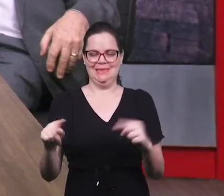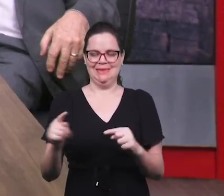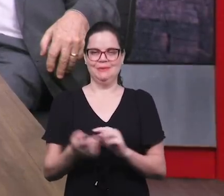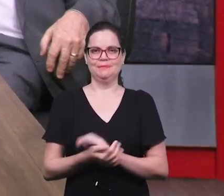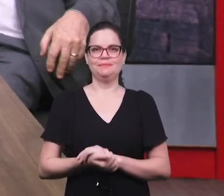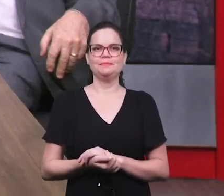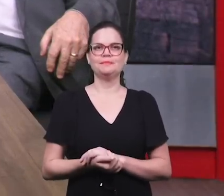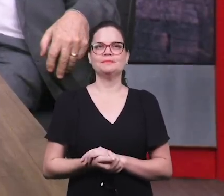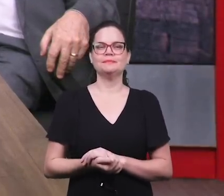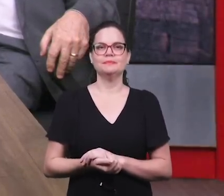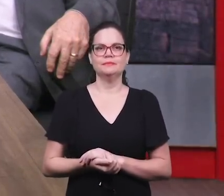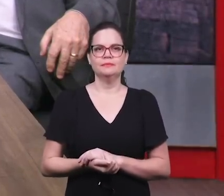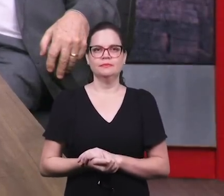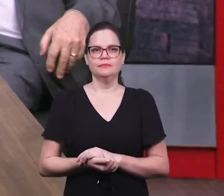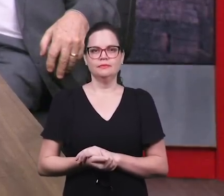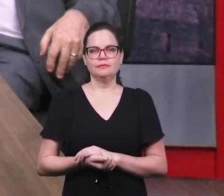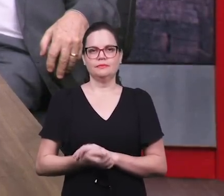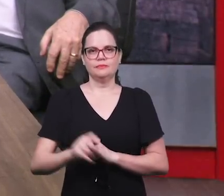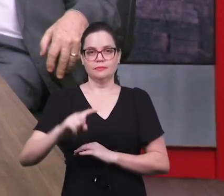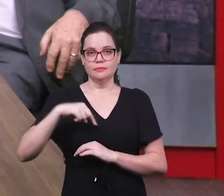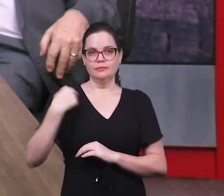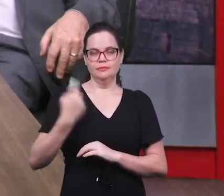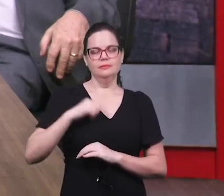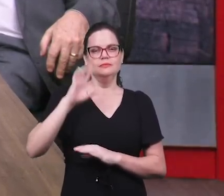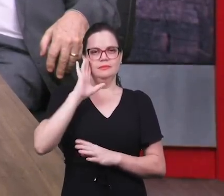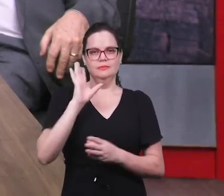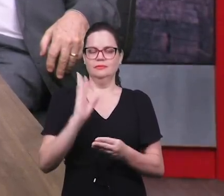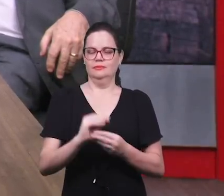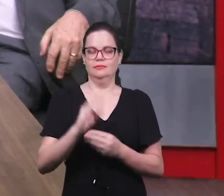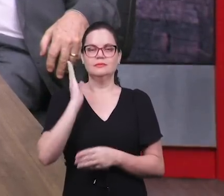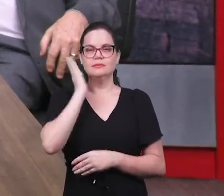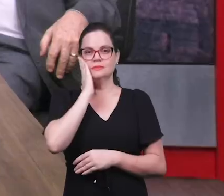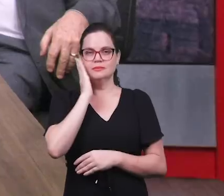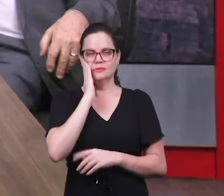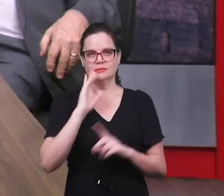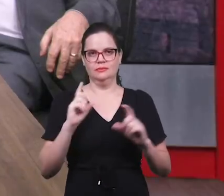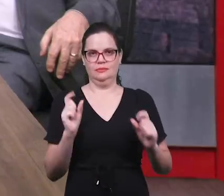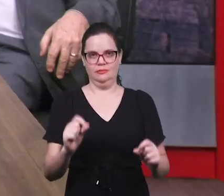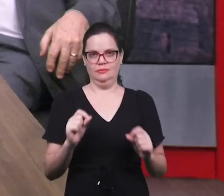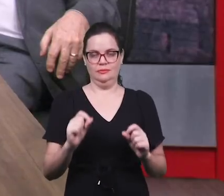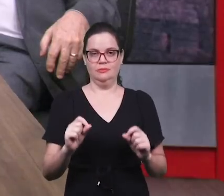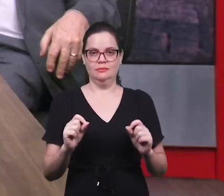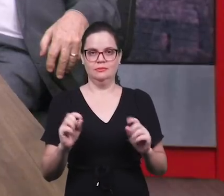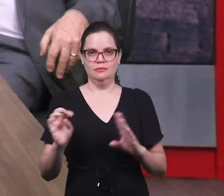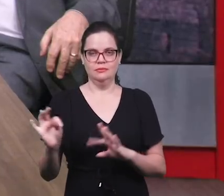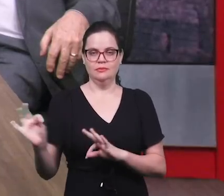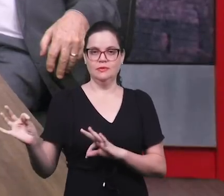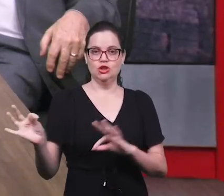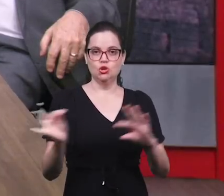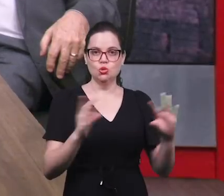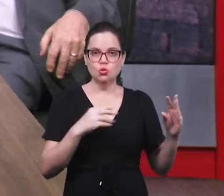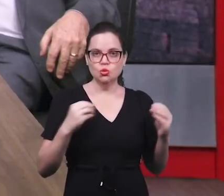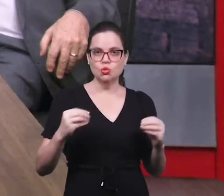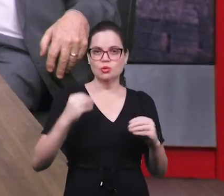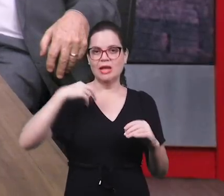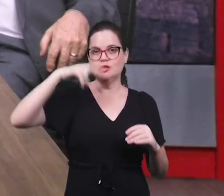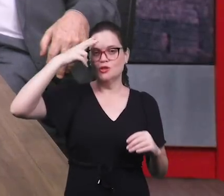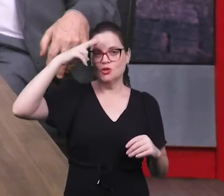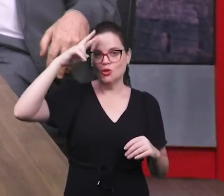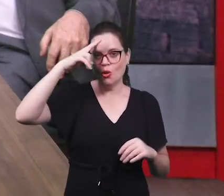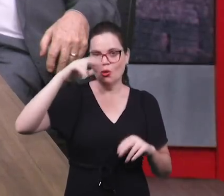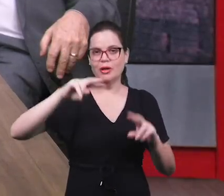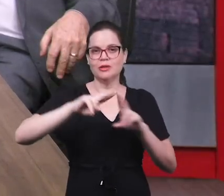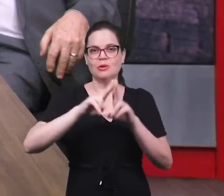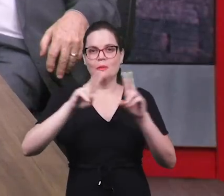assunto. Nós sabemos que, na verdade, por trás de todo esse movimento histórico, todo